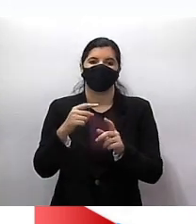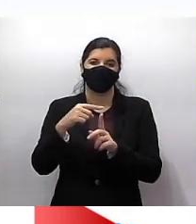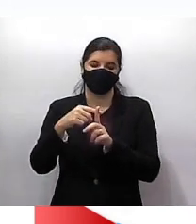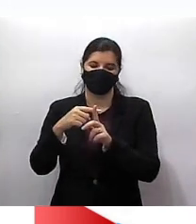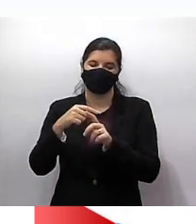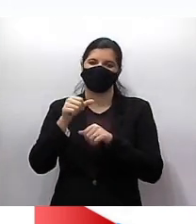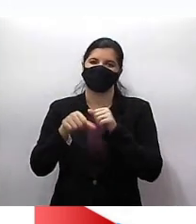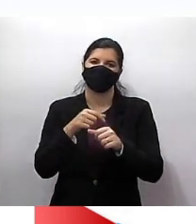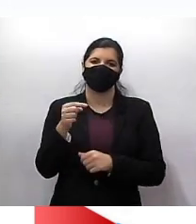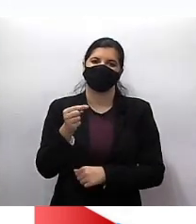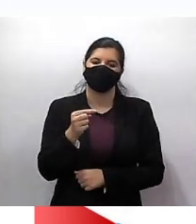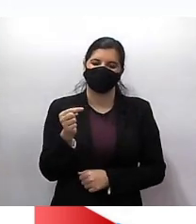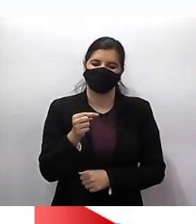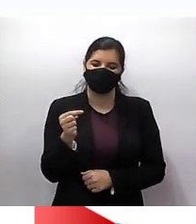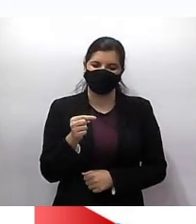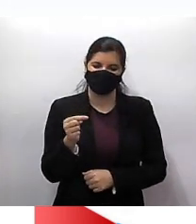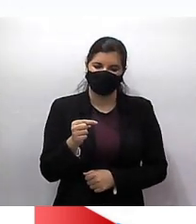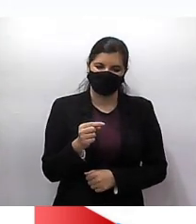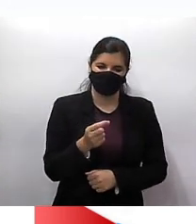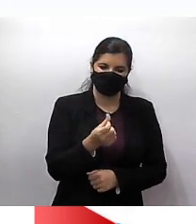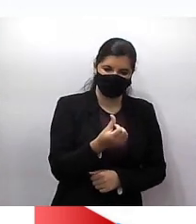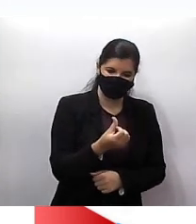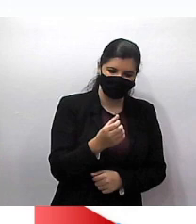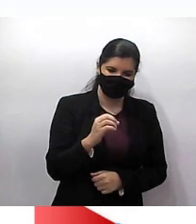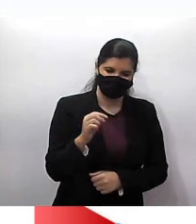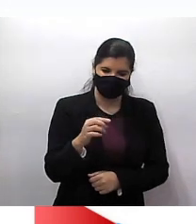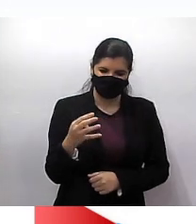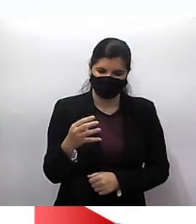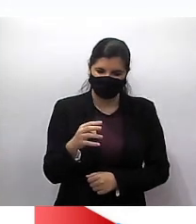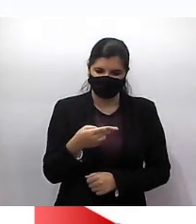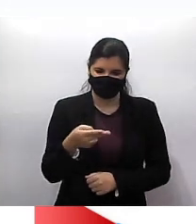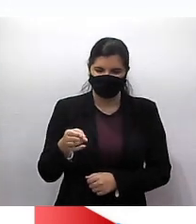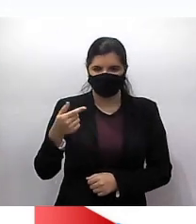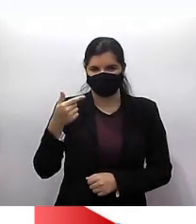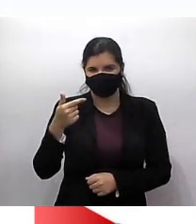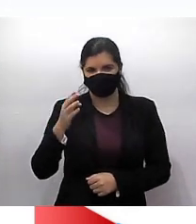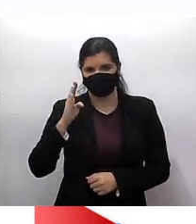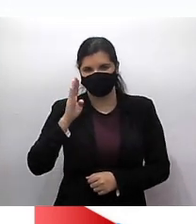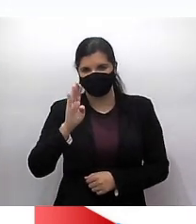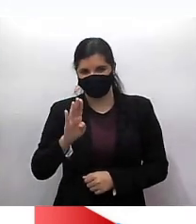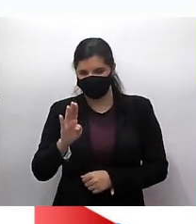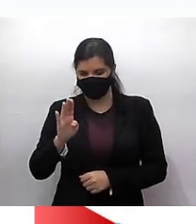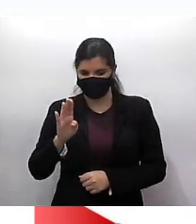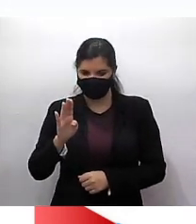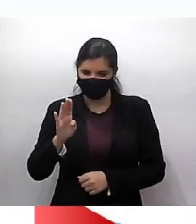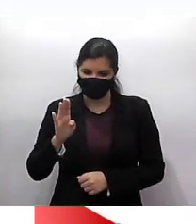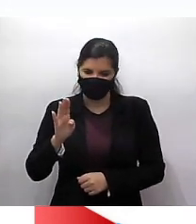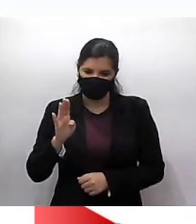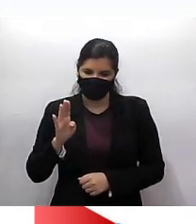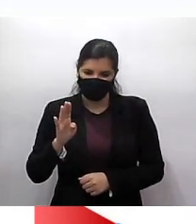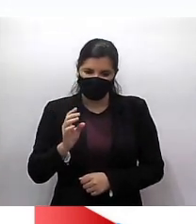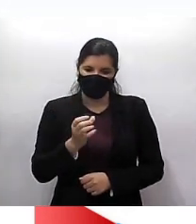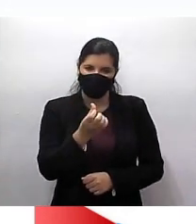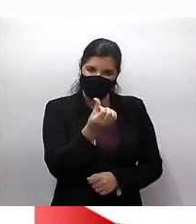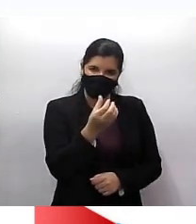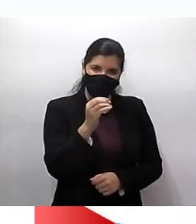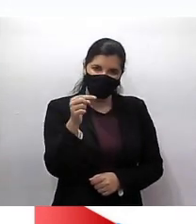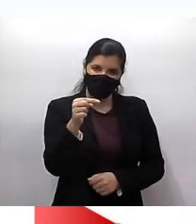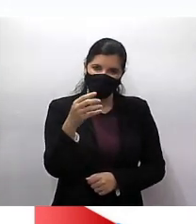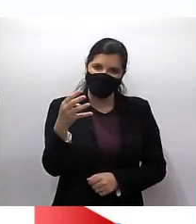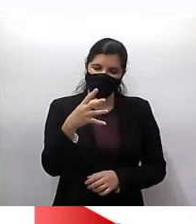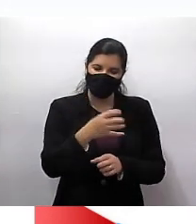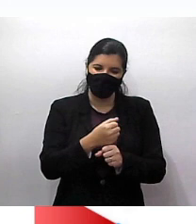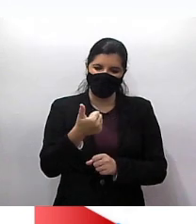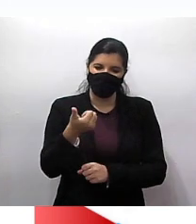não esquece disso. Então, eu tenho 2B igual a 60 menos 44. 60 menos 44 vai